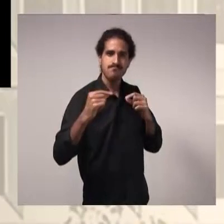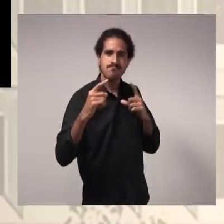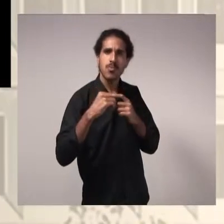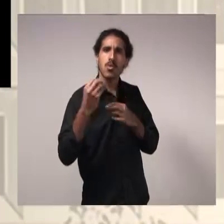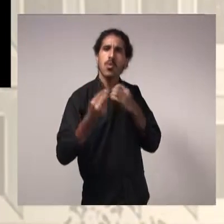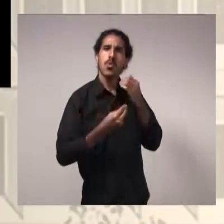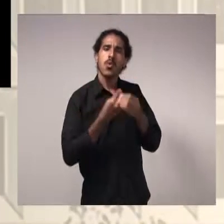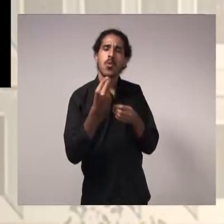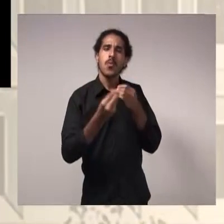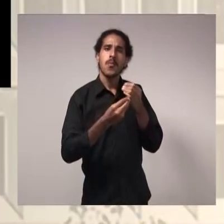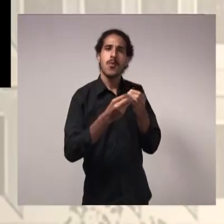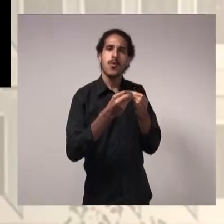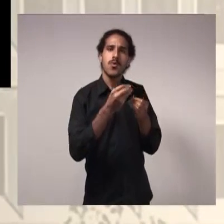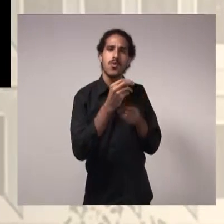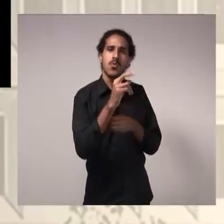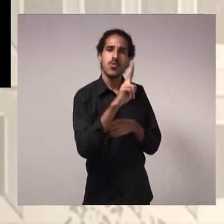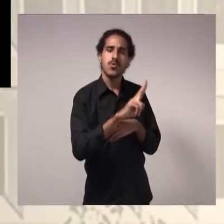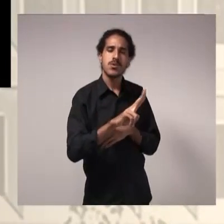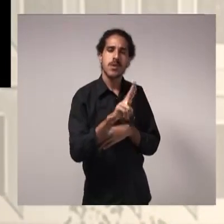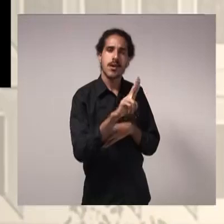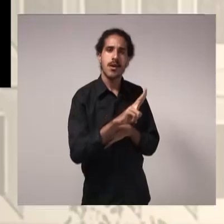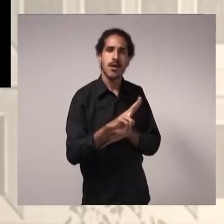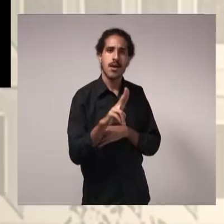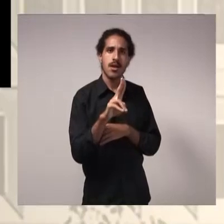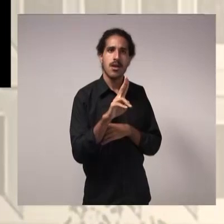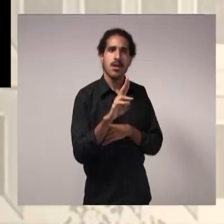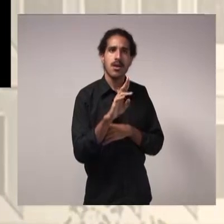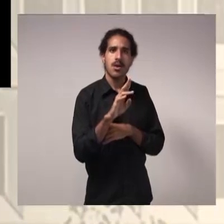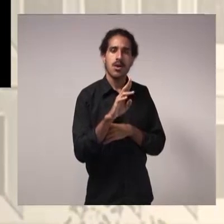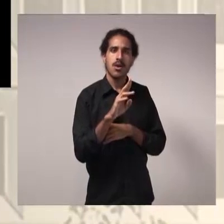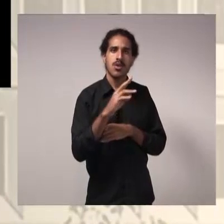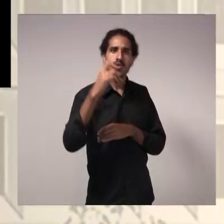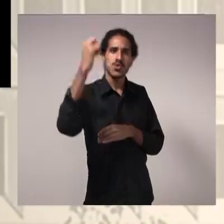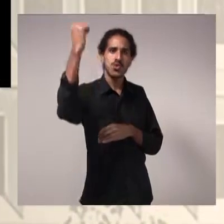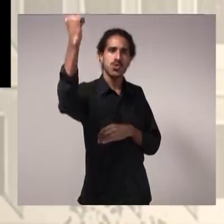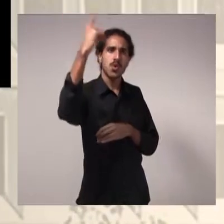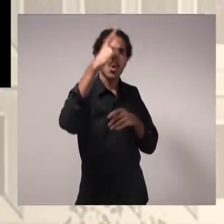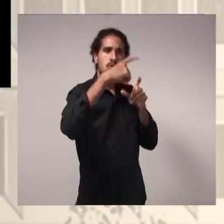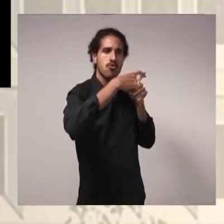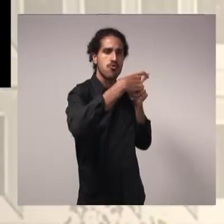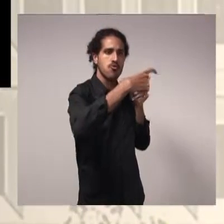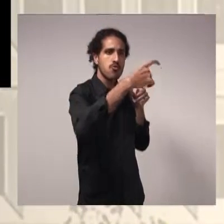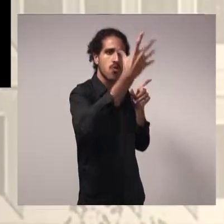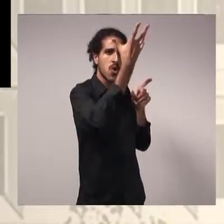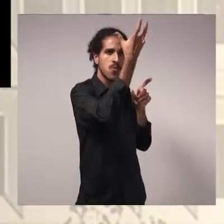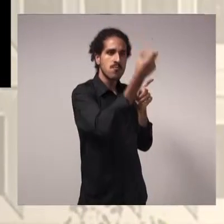instalar usinas fotovoltaicas, que foi o TSE,